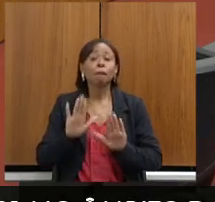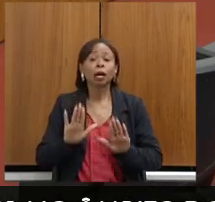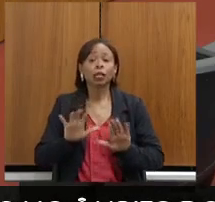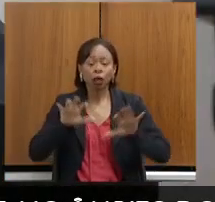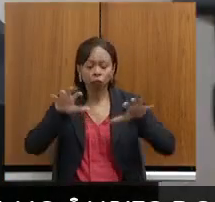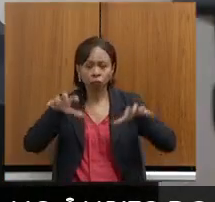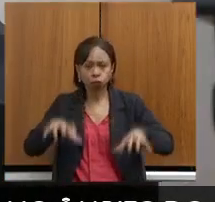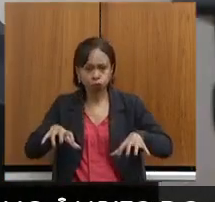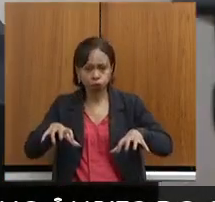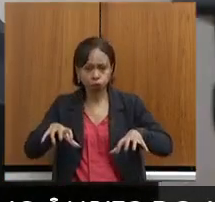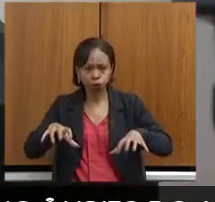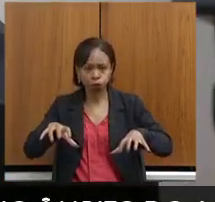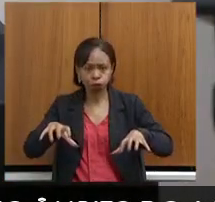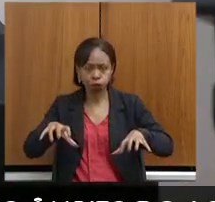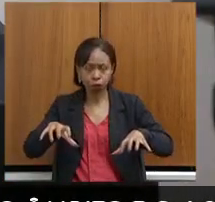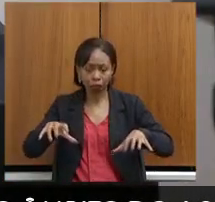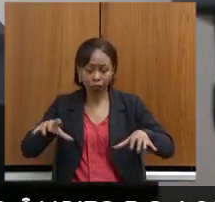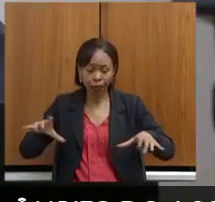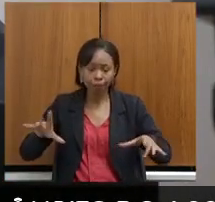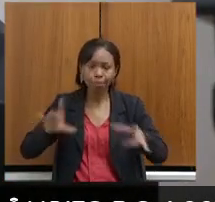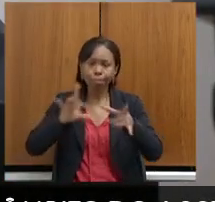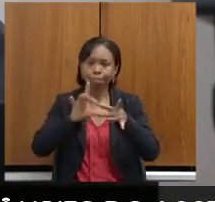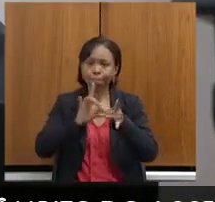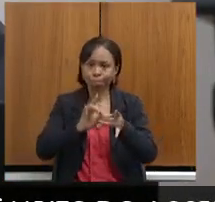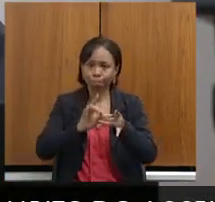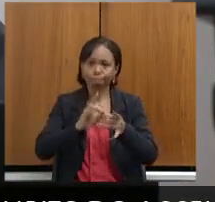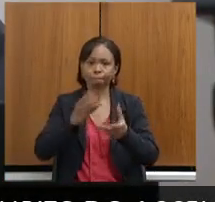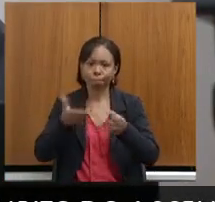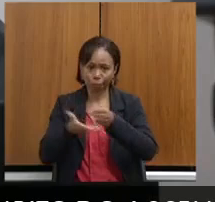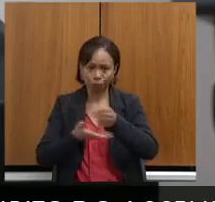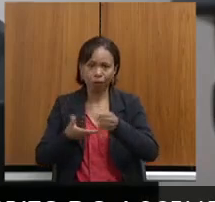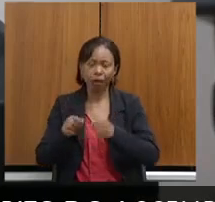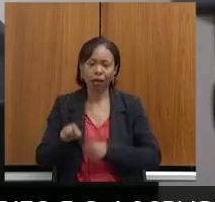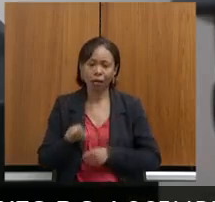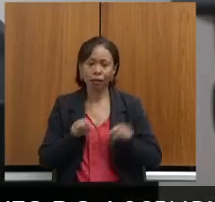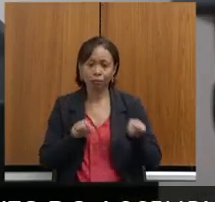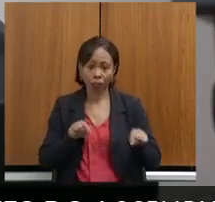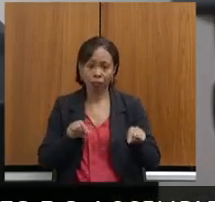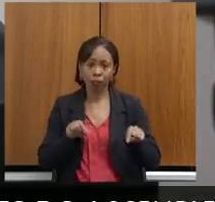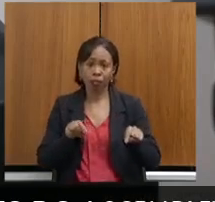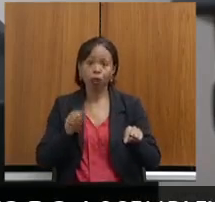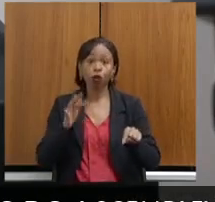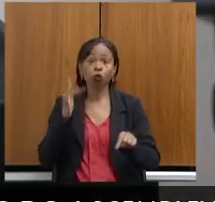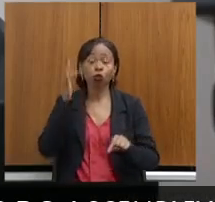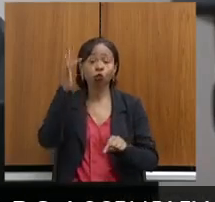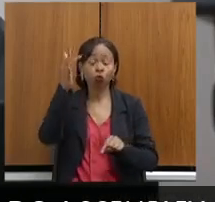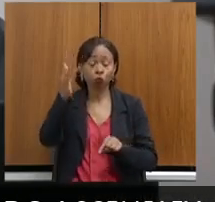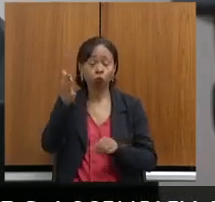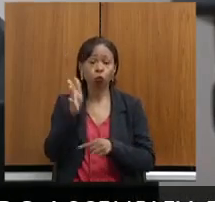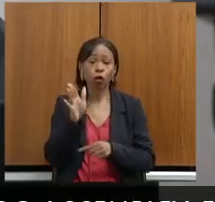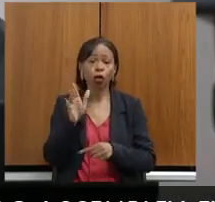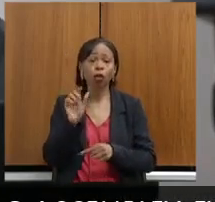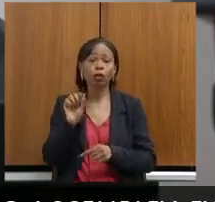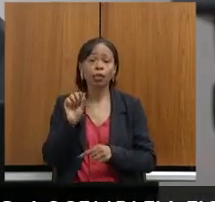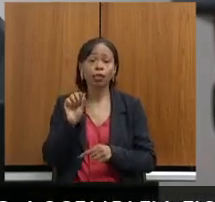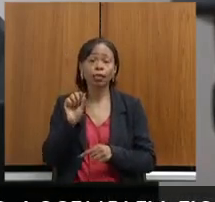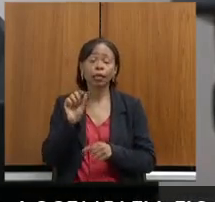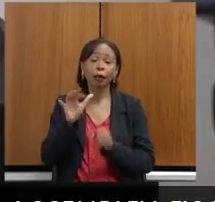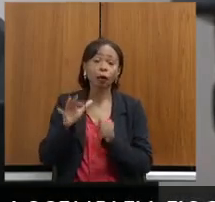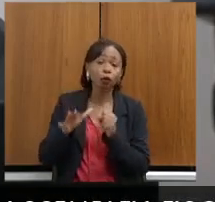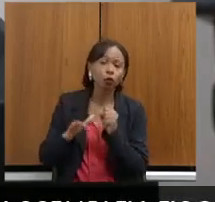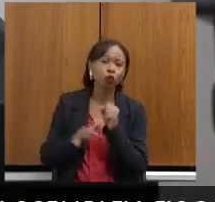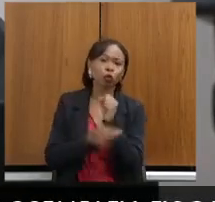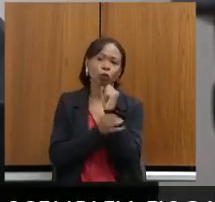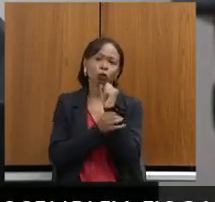será um legado para as futuras gerações no âmbito da Integração das forças de Segurança Pública